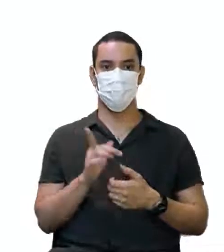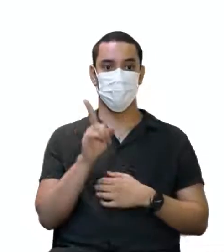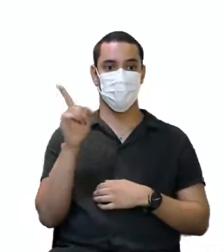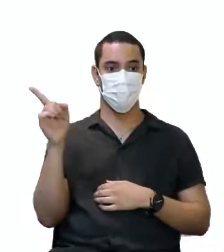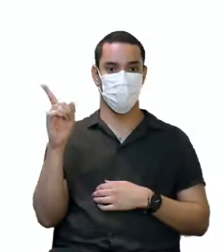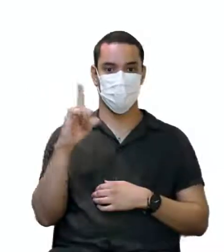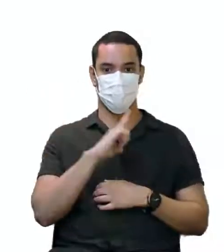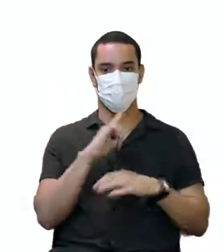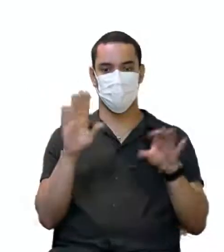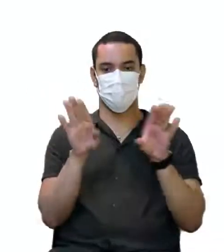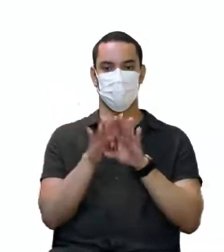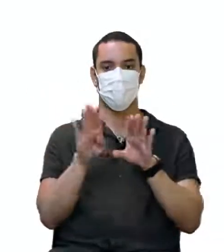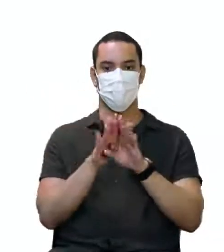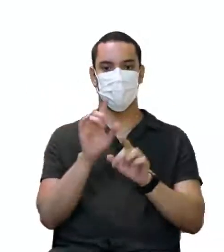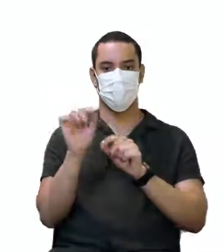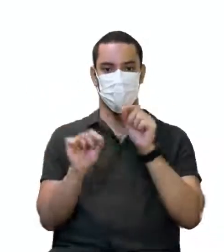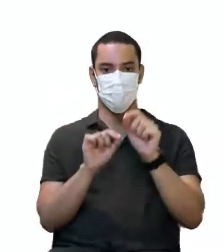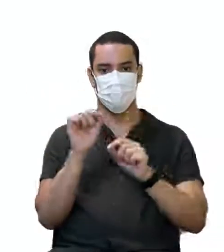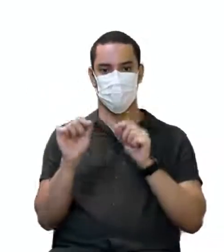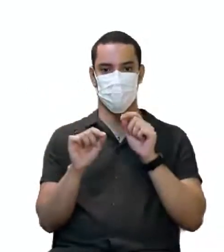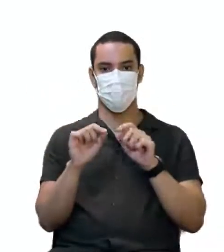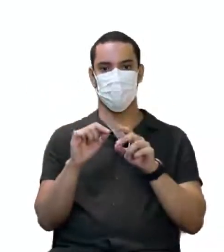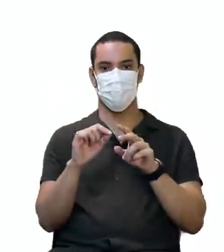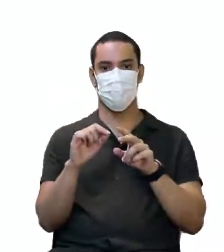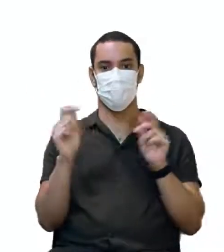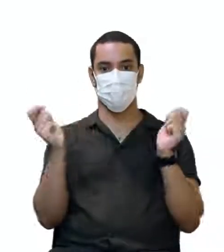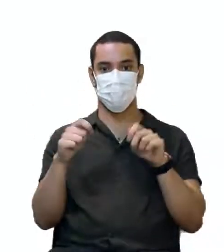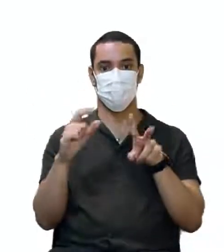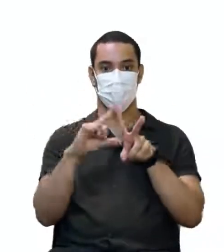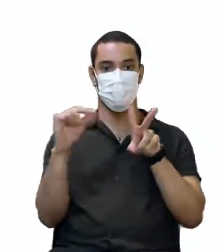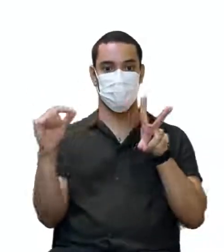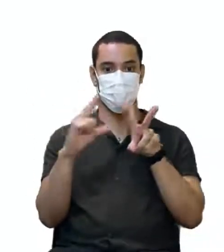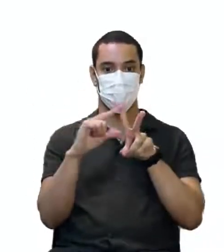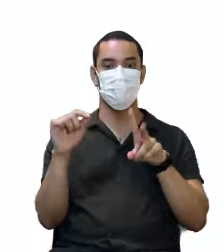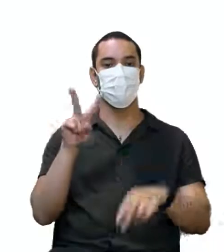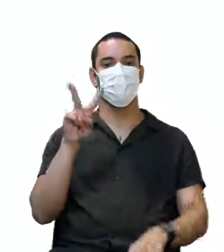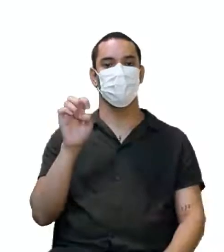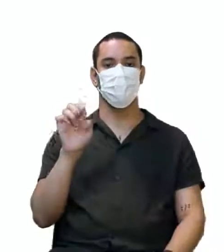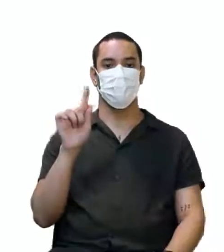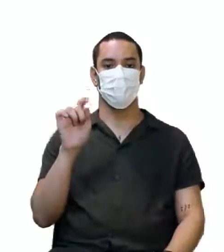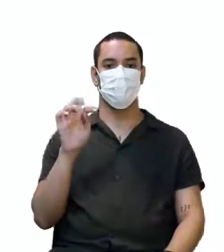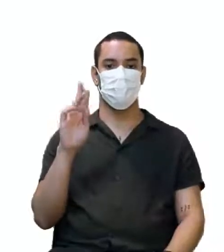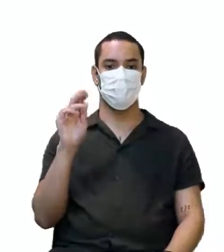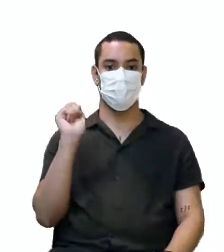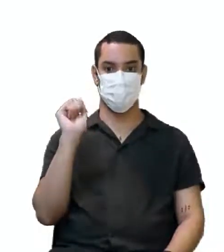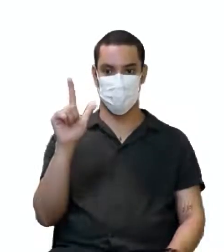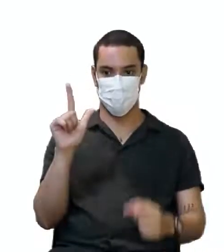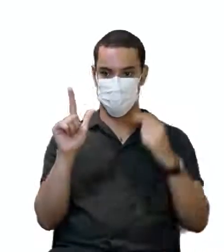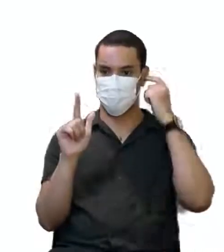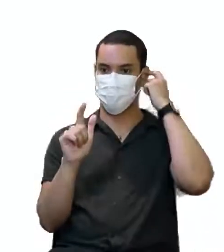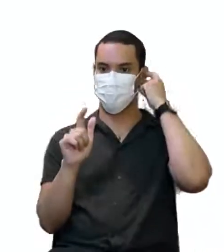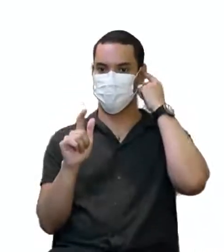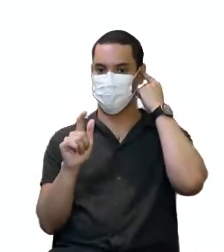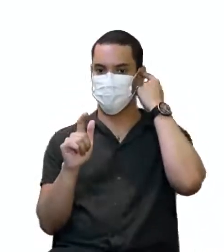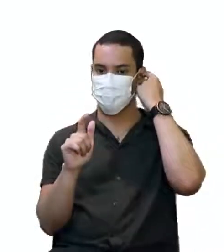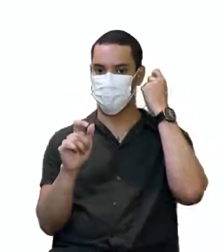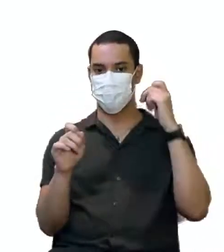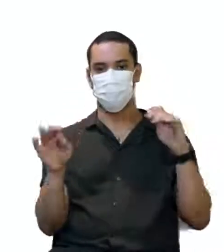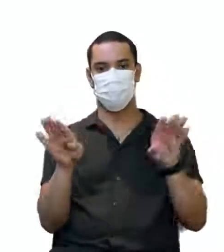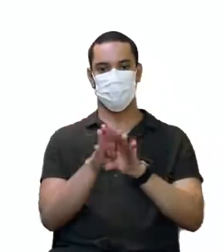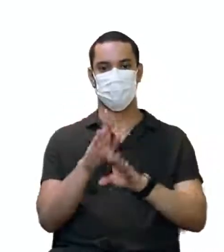você tem um vegetal na mão dessa daqui, certo? E você tem a